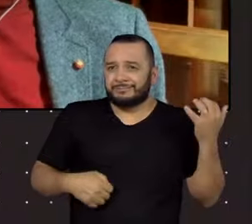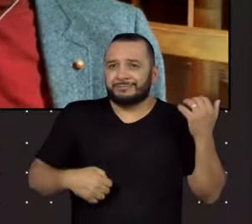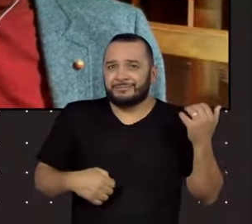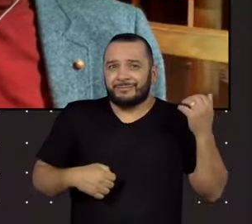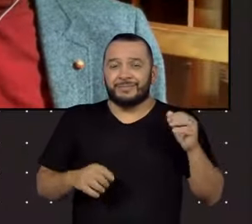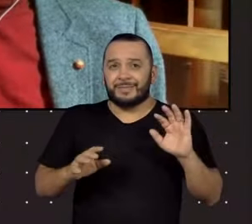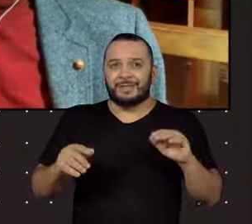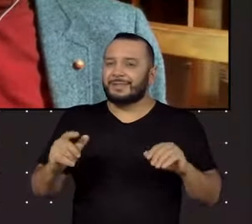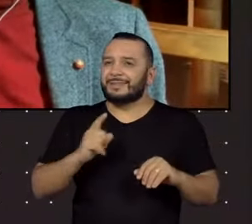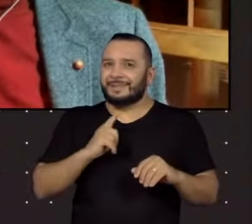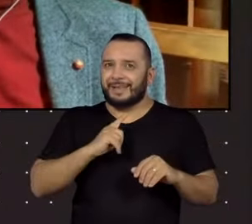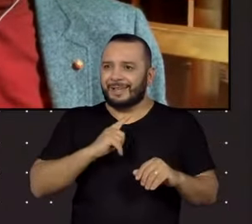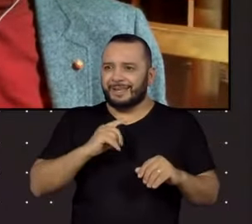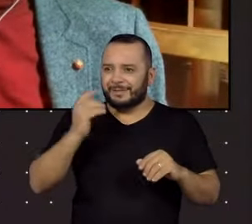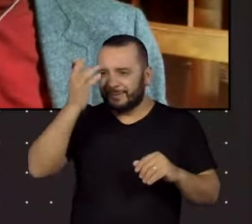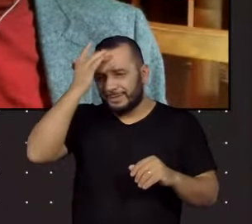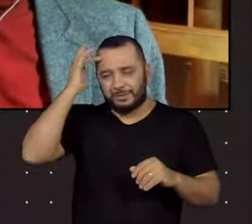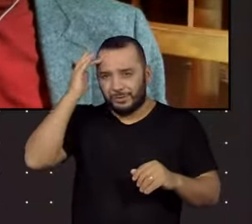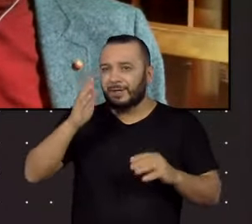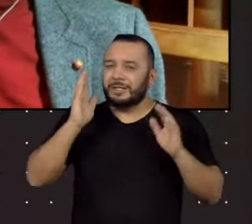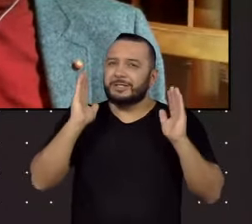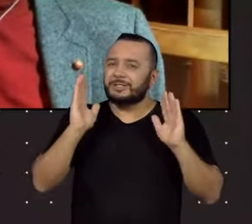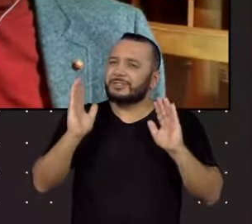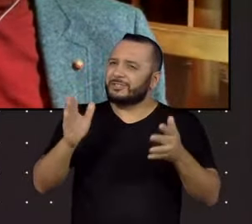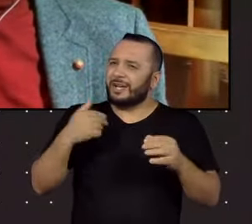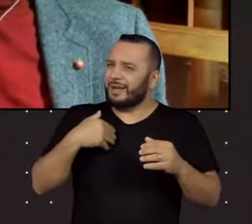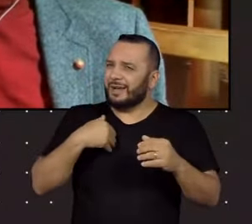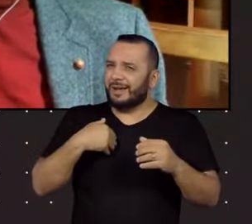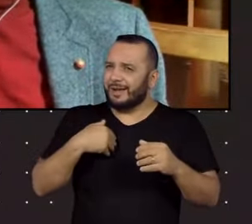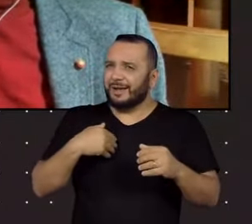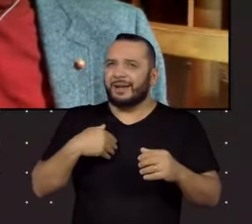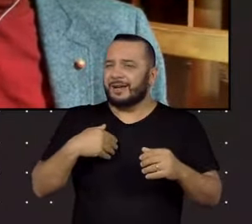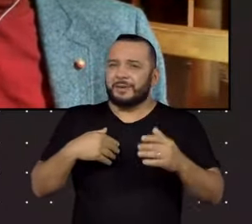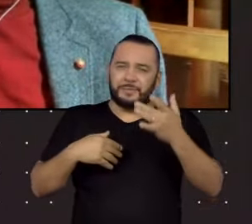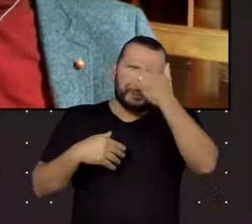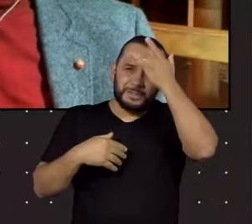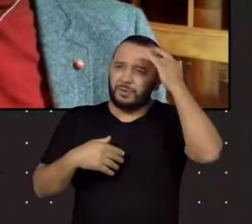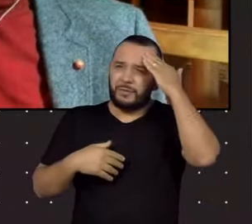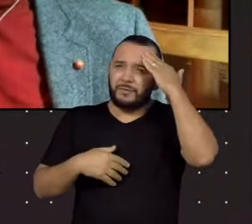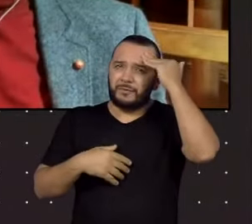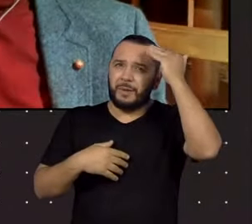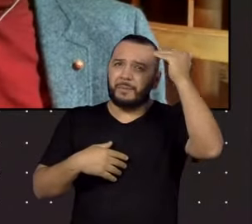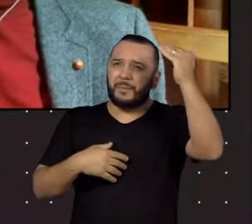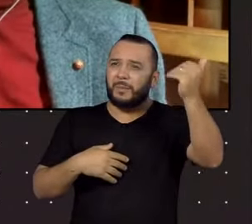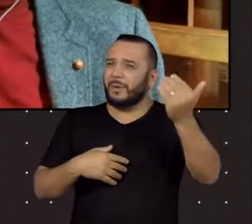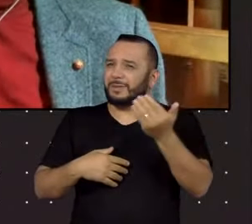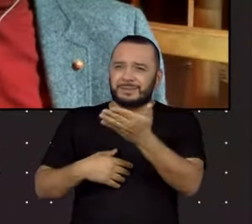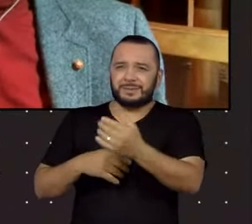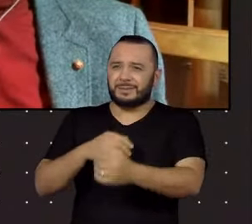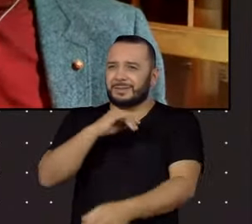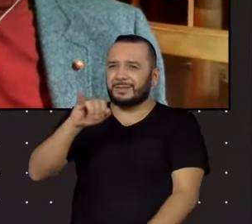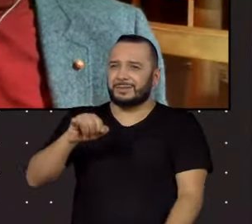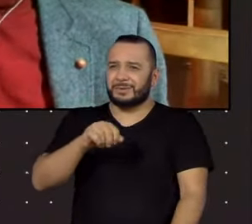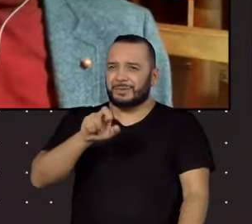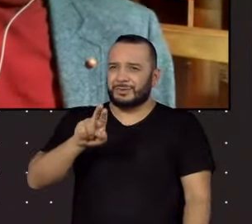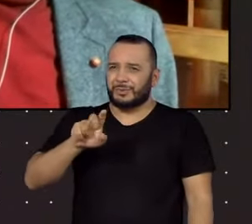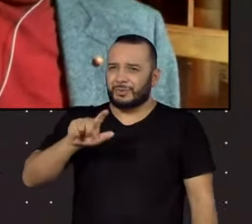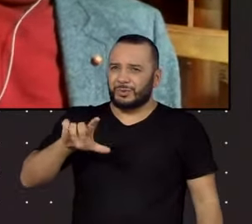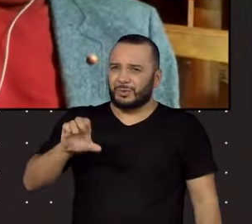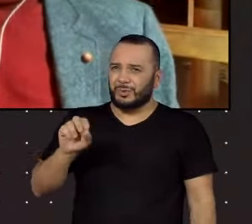verdadeiros heróis que, para nós, pareciam assim, pessoas intangíveis. E quando o Júlio